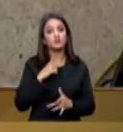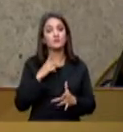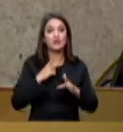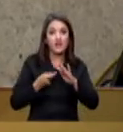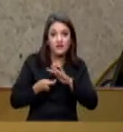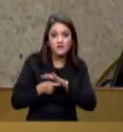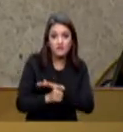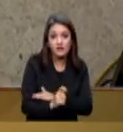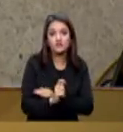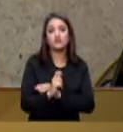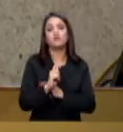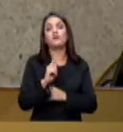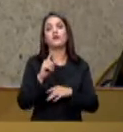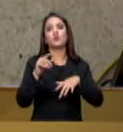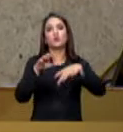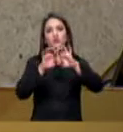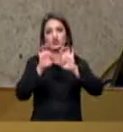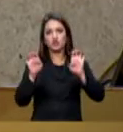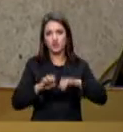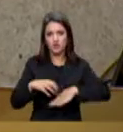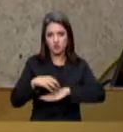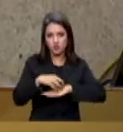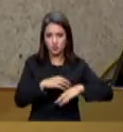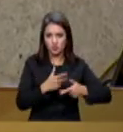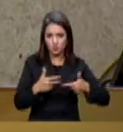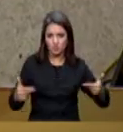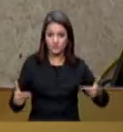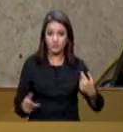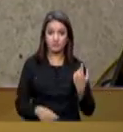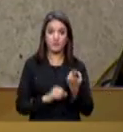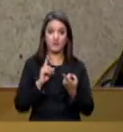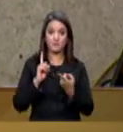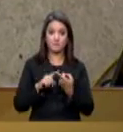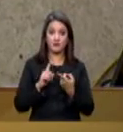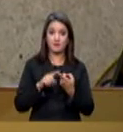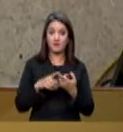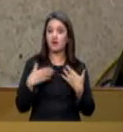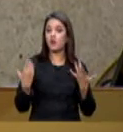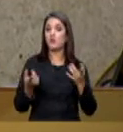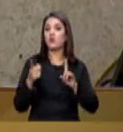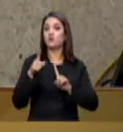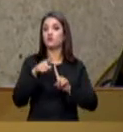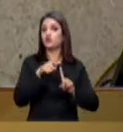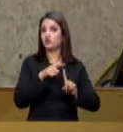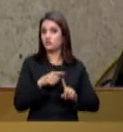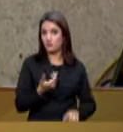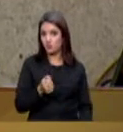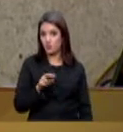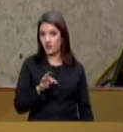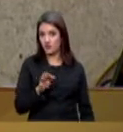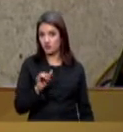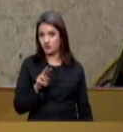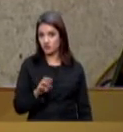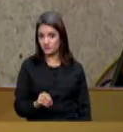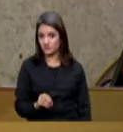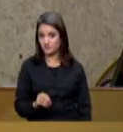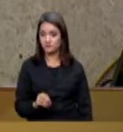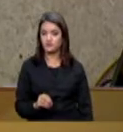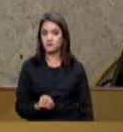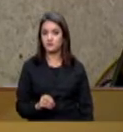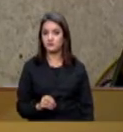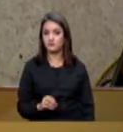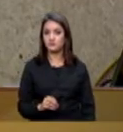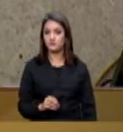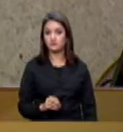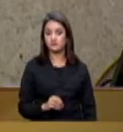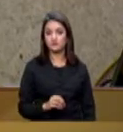investimentos em ativos de infraestrutura. A primeira é a especificidade de ativo, que pode ser definida